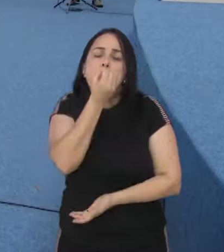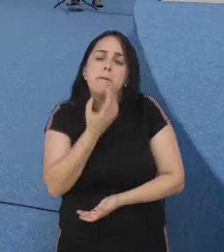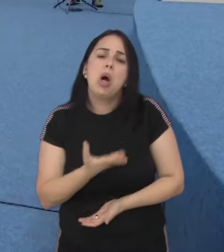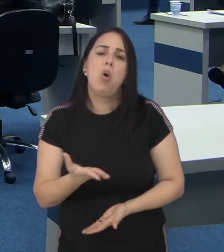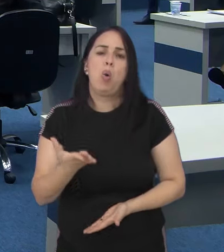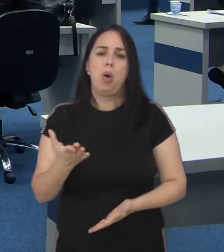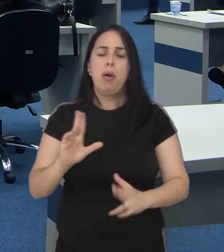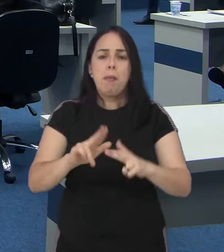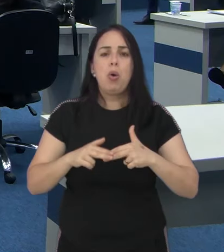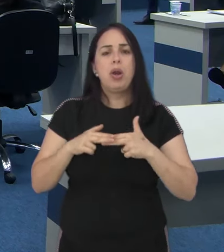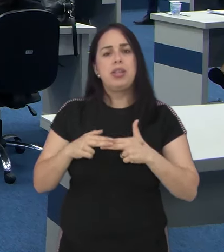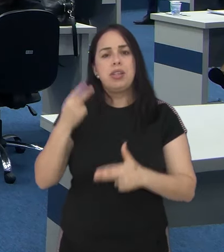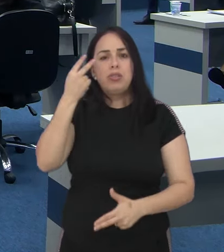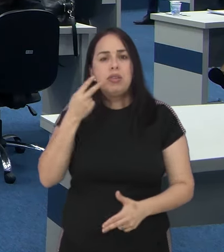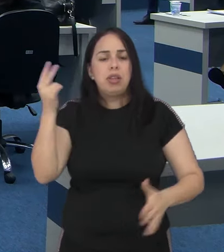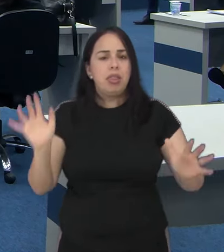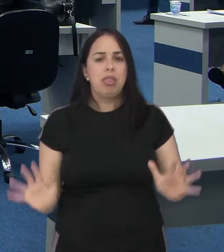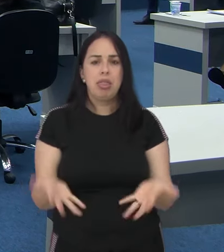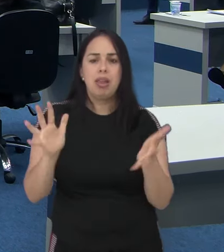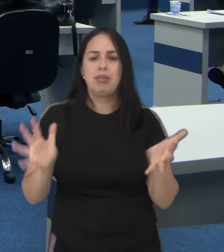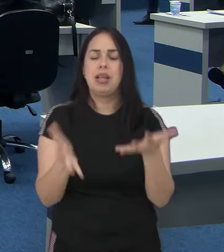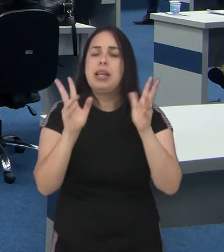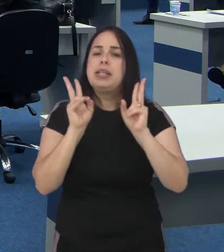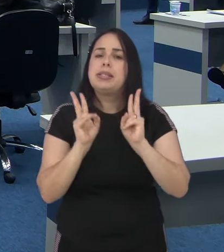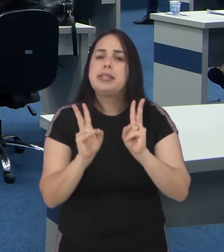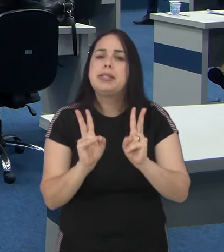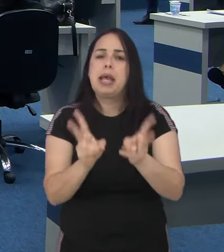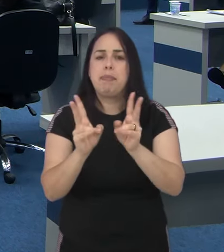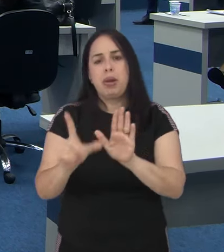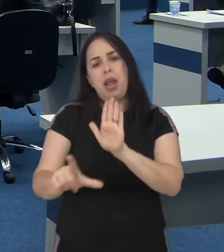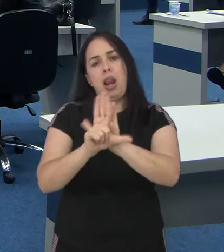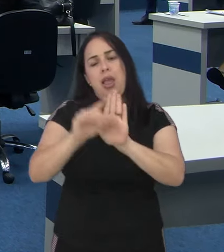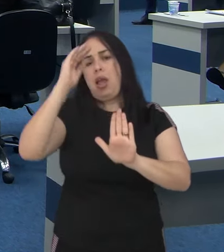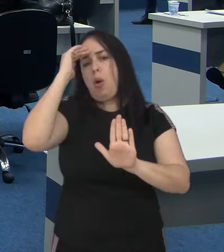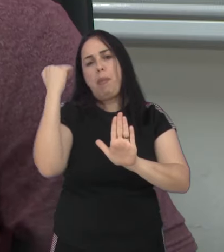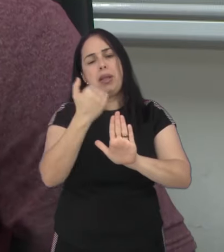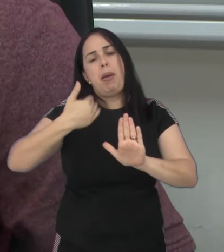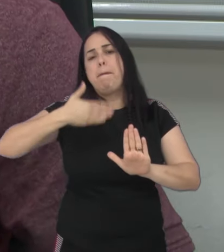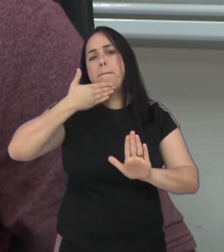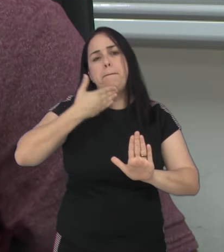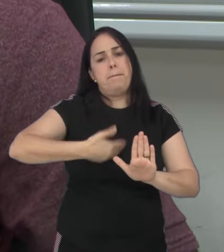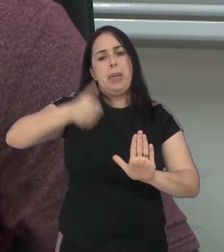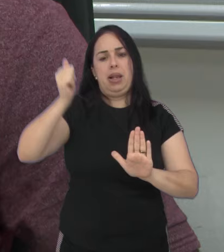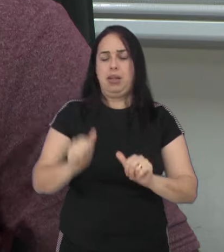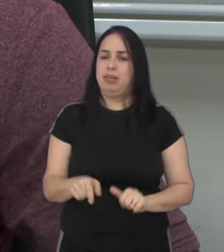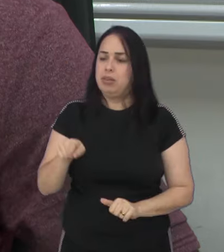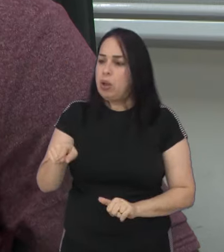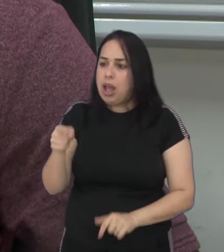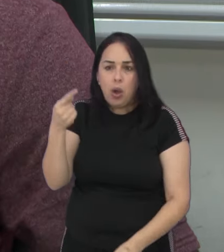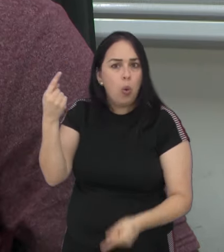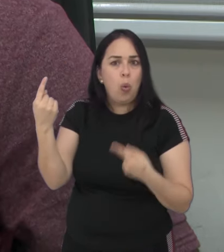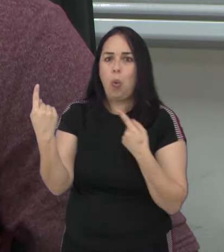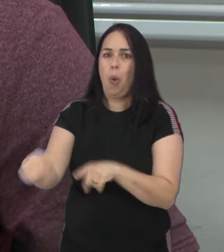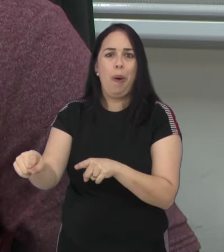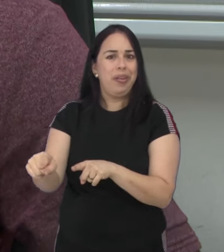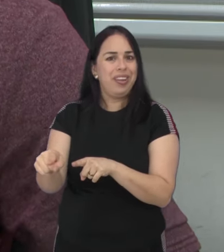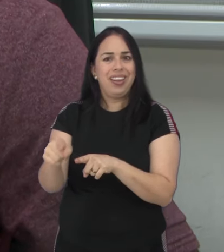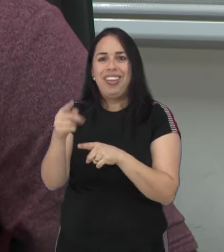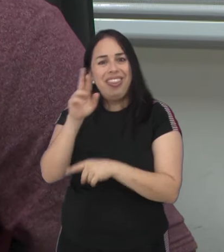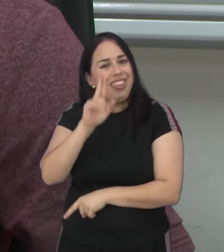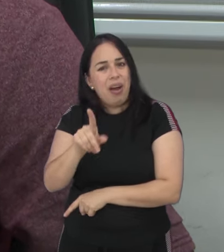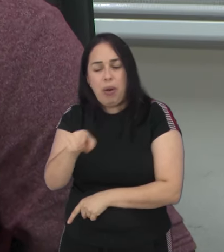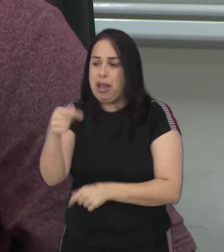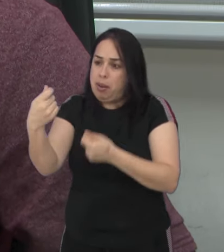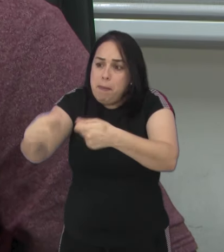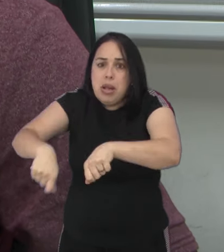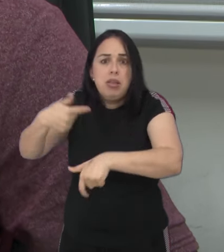cidadãos e os parlamentares incentivam sempre o cumprimento da lei nada contra o comerciante o comerciante